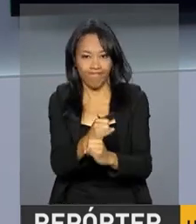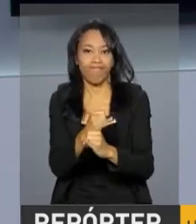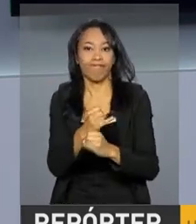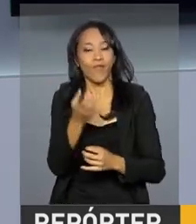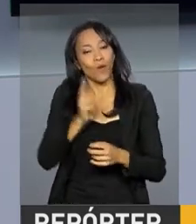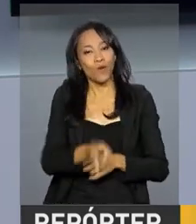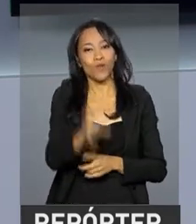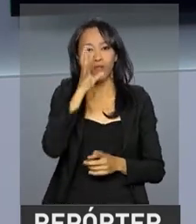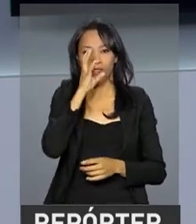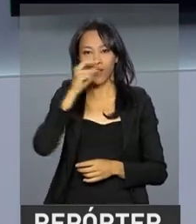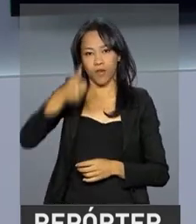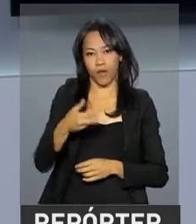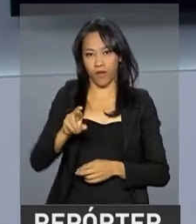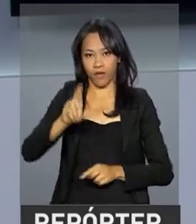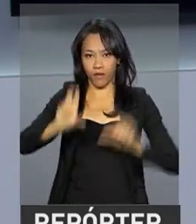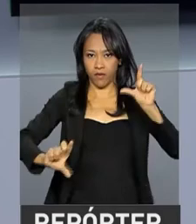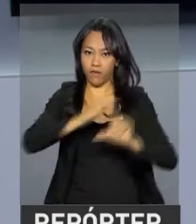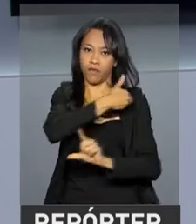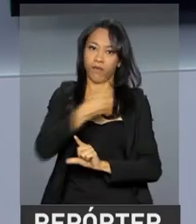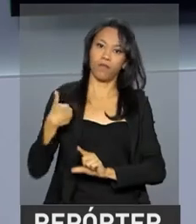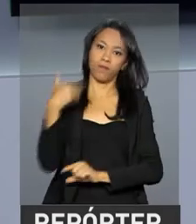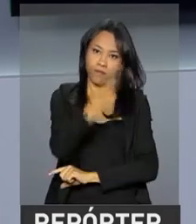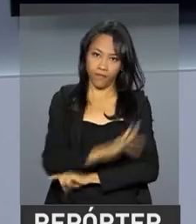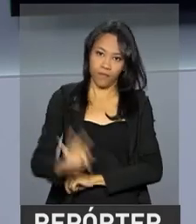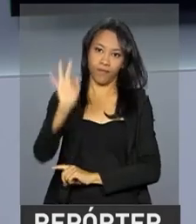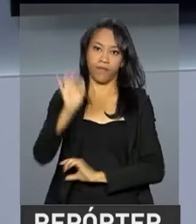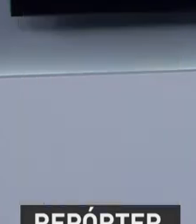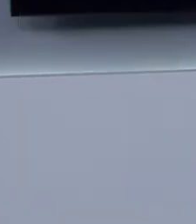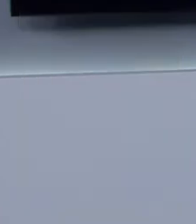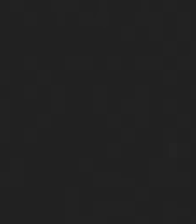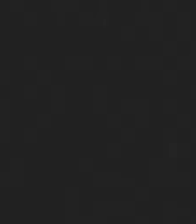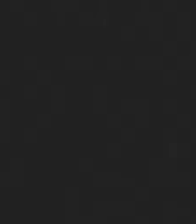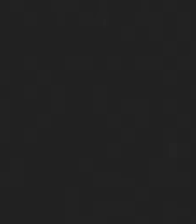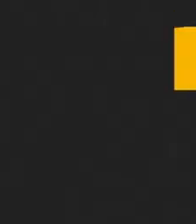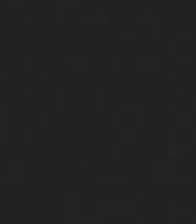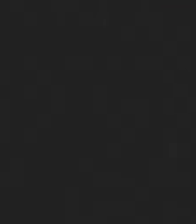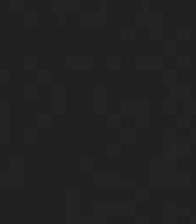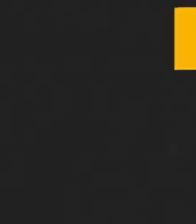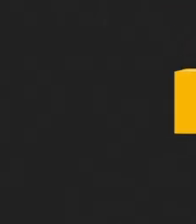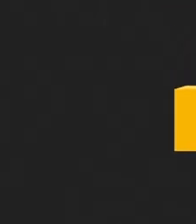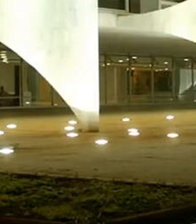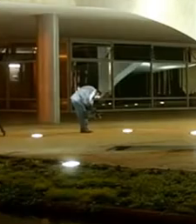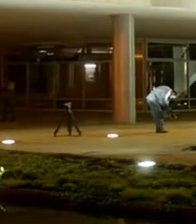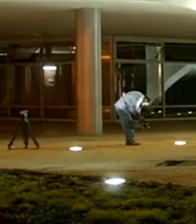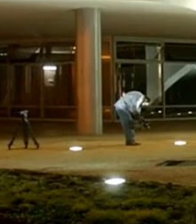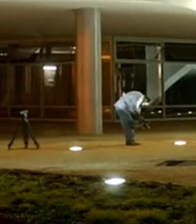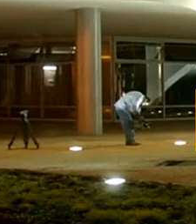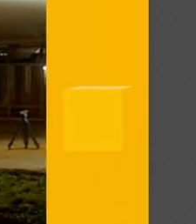Continue com a gente na NBR, a TV do Governo Federal. We'll be right back.